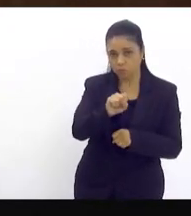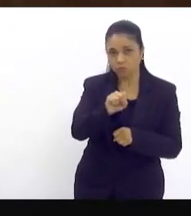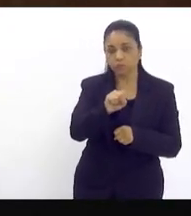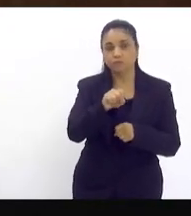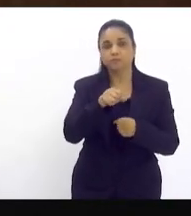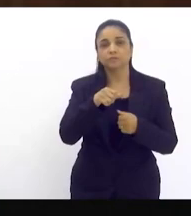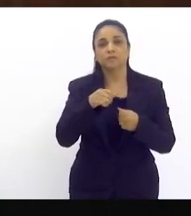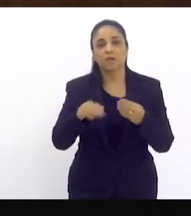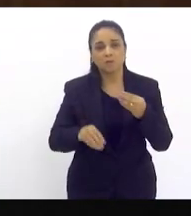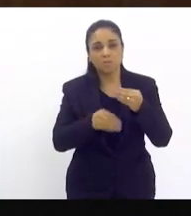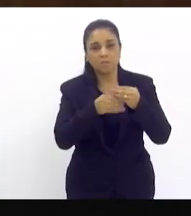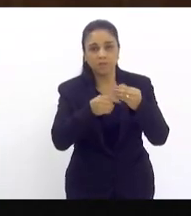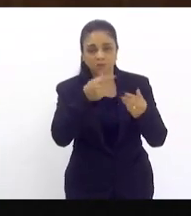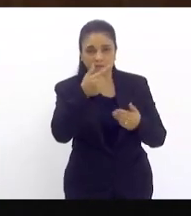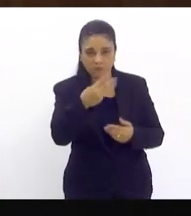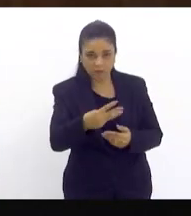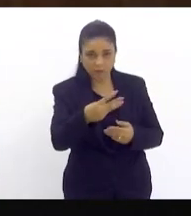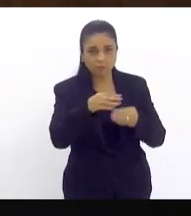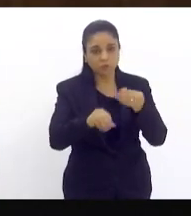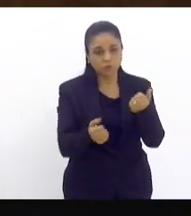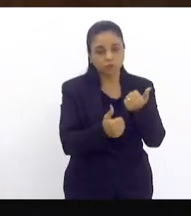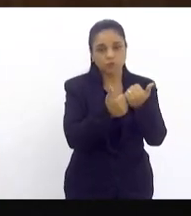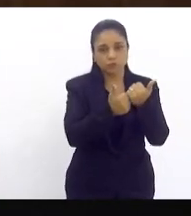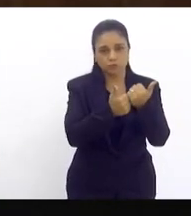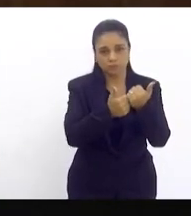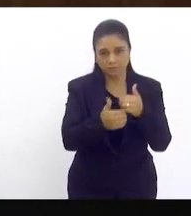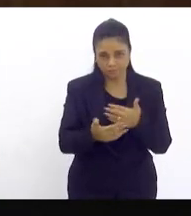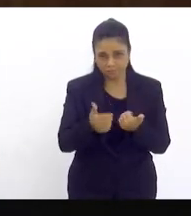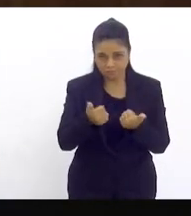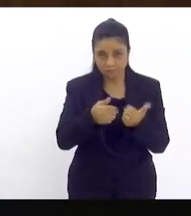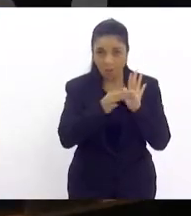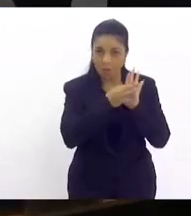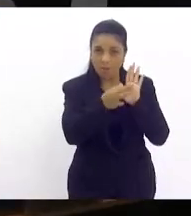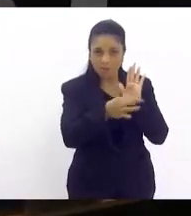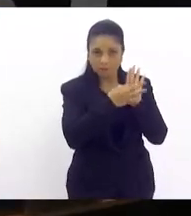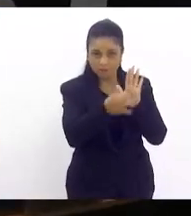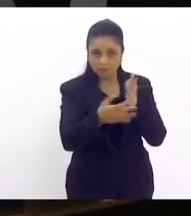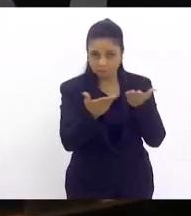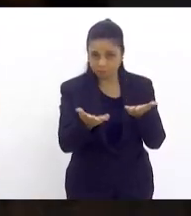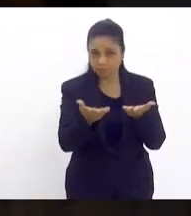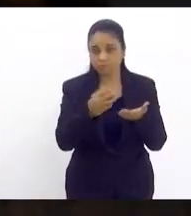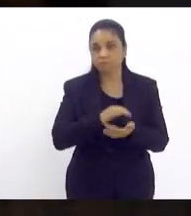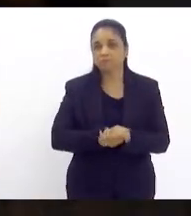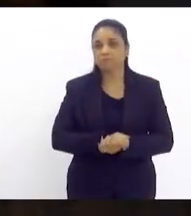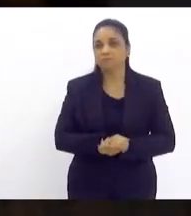na emenda três concluído por substitutivo esse é o parecer obrigado